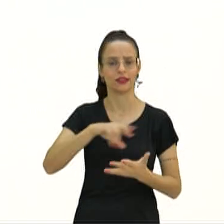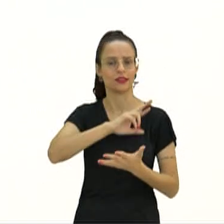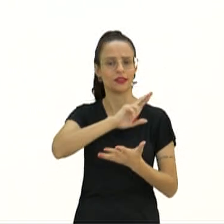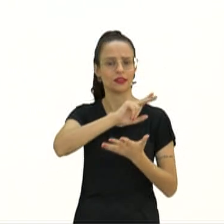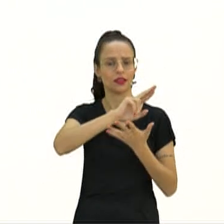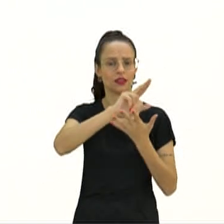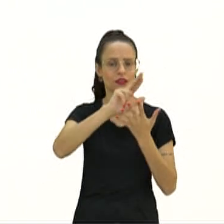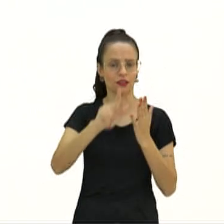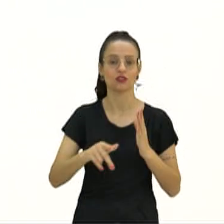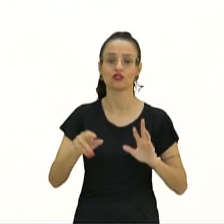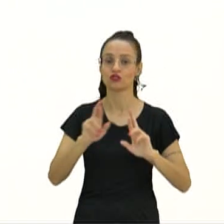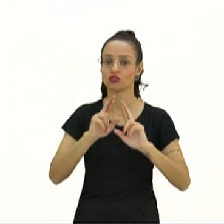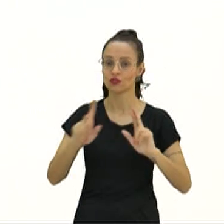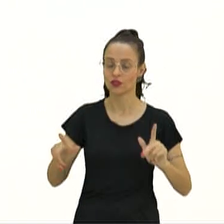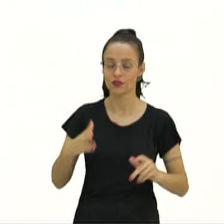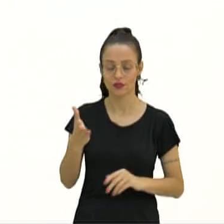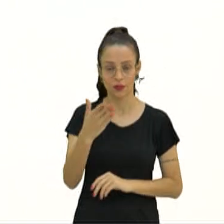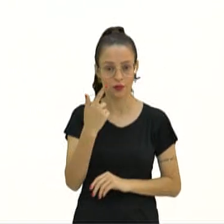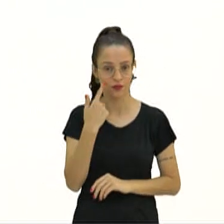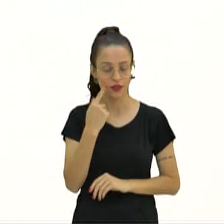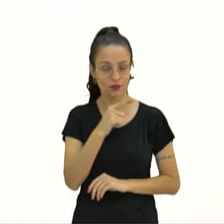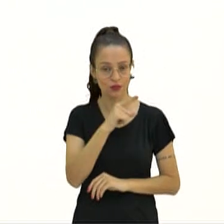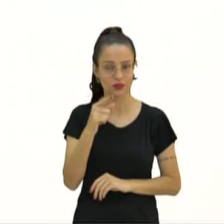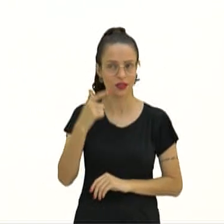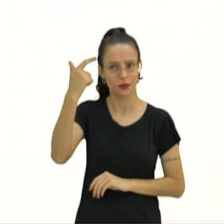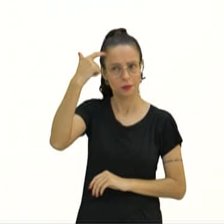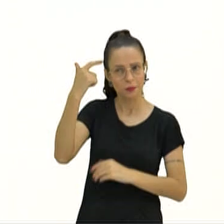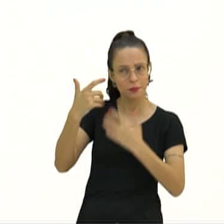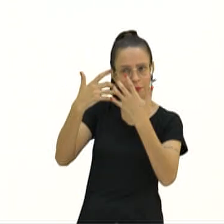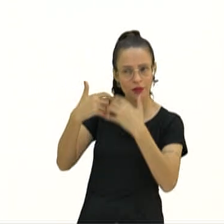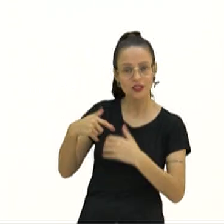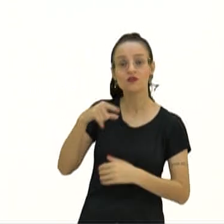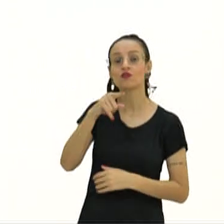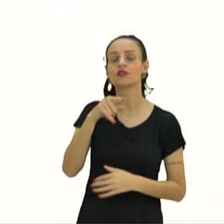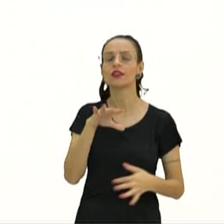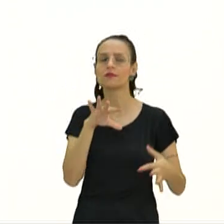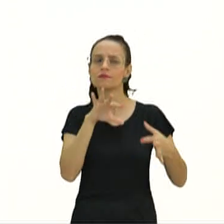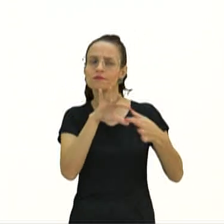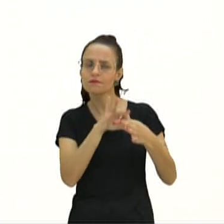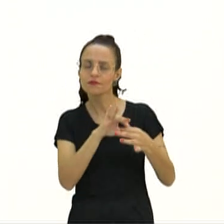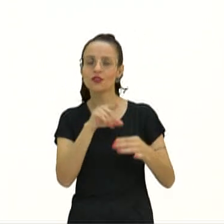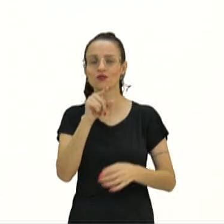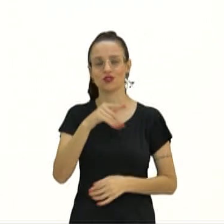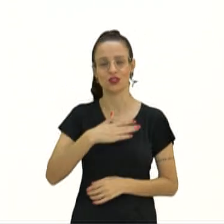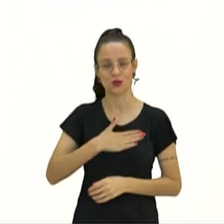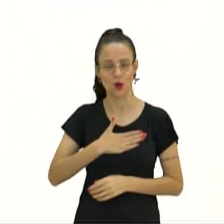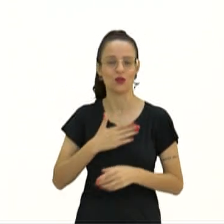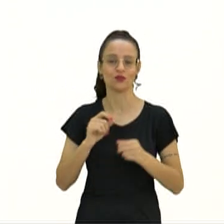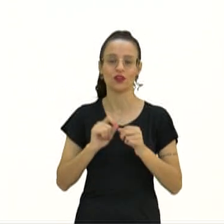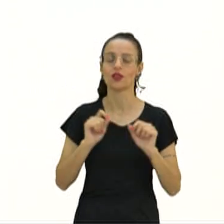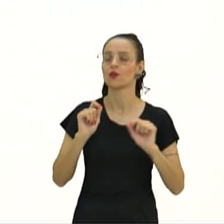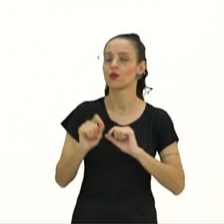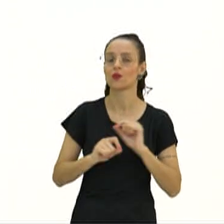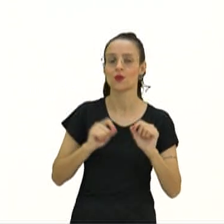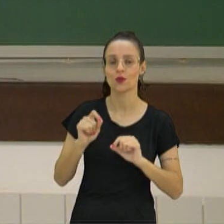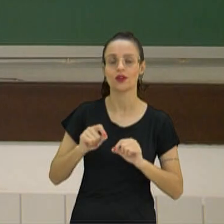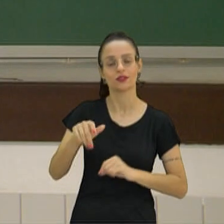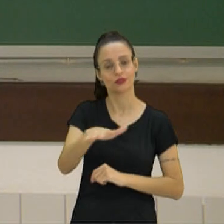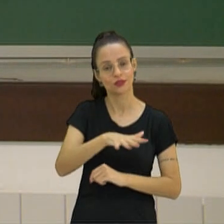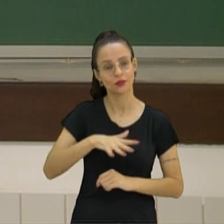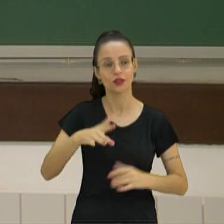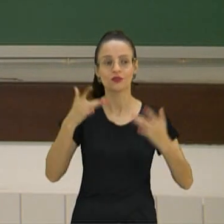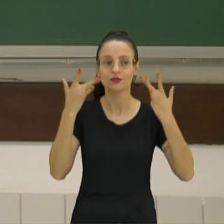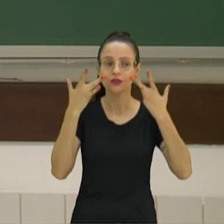diferentes. Então vamos ver e aí você vai também pensando com qual você mais se identifica. O que você gostaria de fazer, então, no ambiente